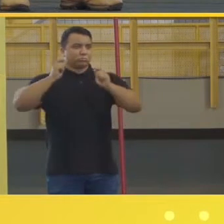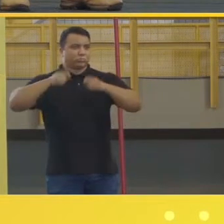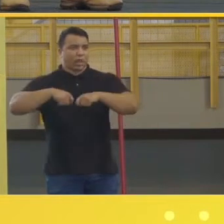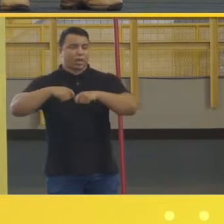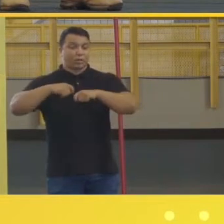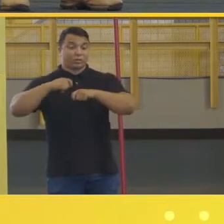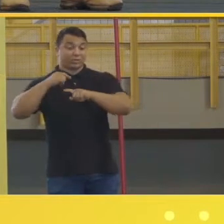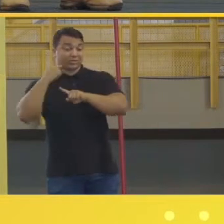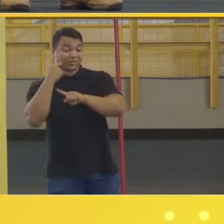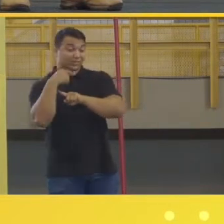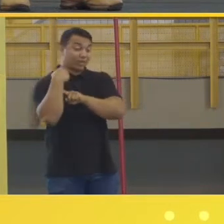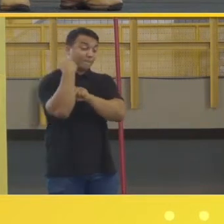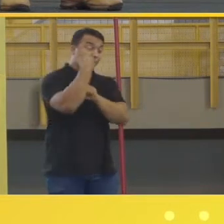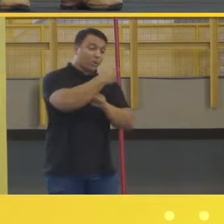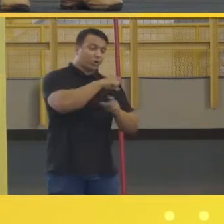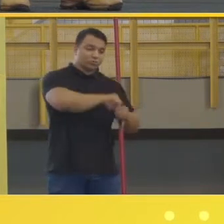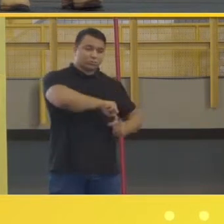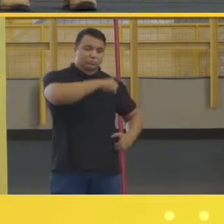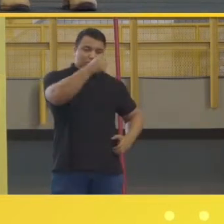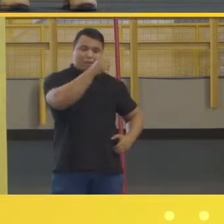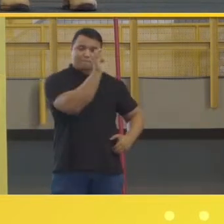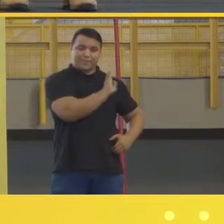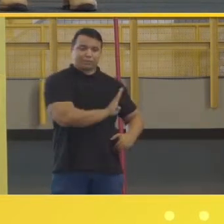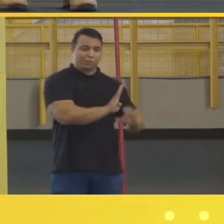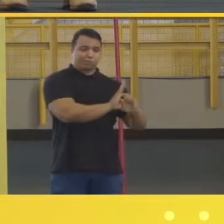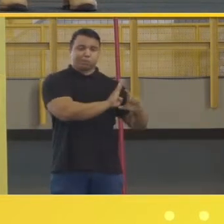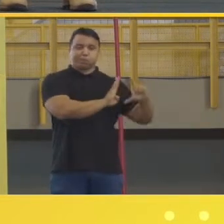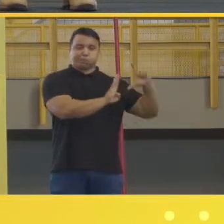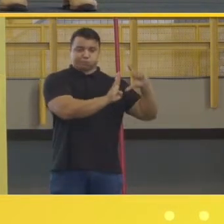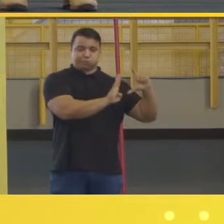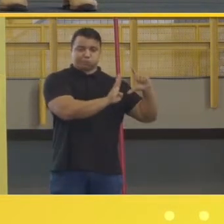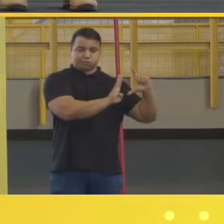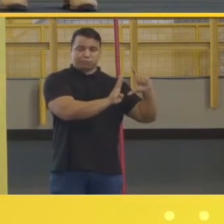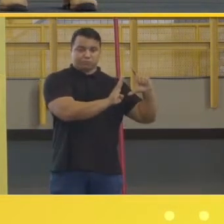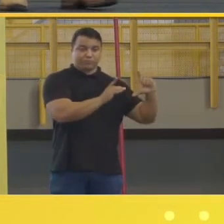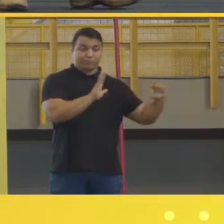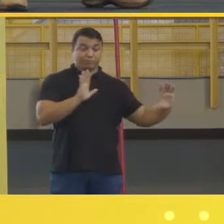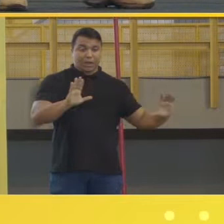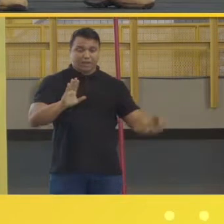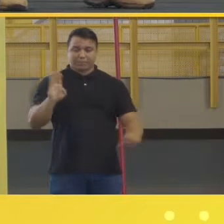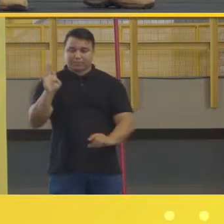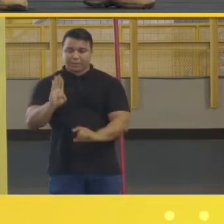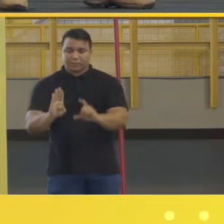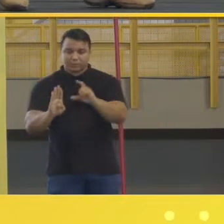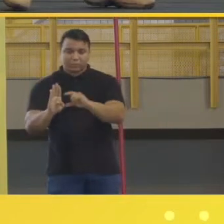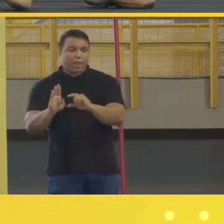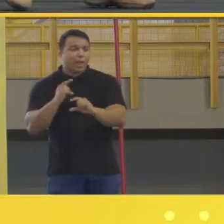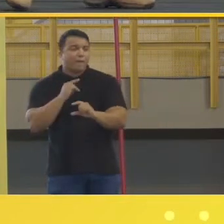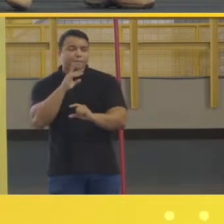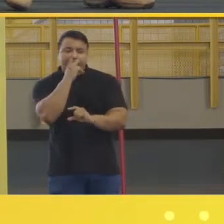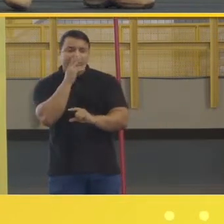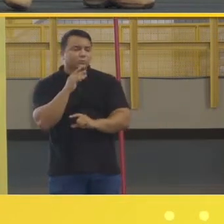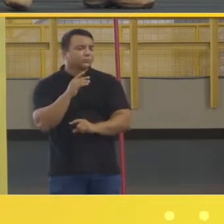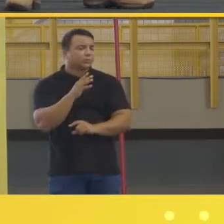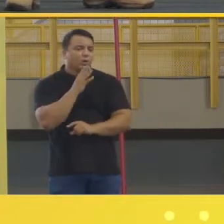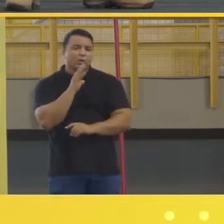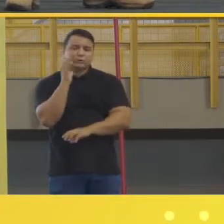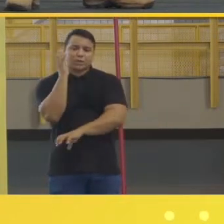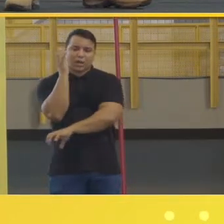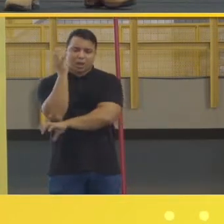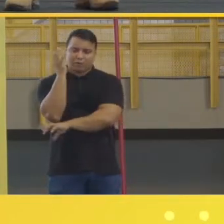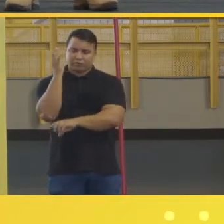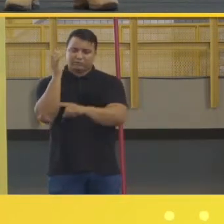conhecer depois da independência. Esse Brasil com B minúsculo refere-se ao pau-brasil.